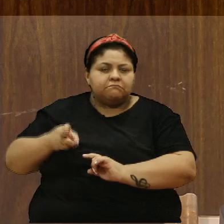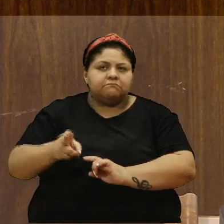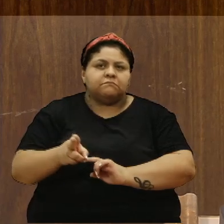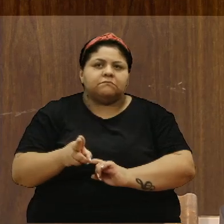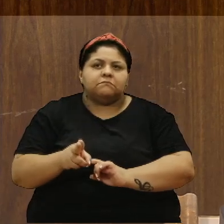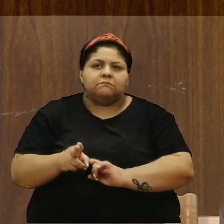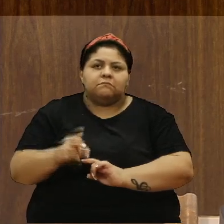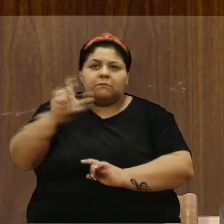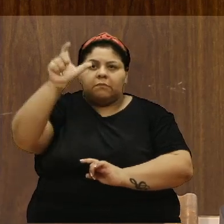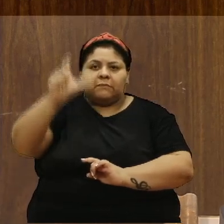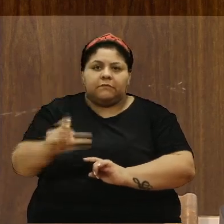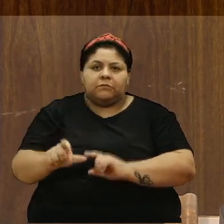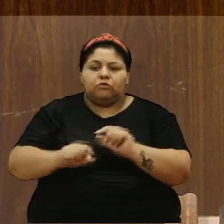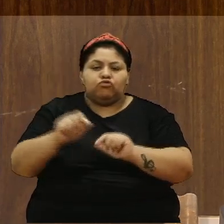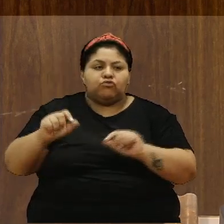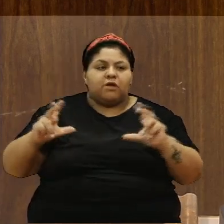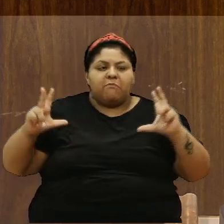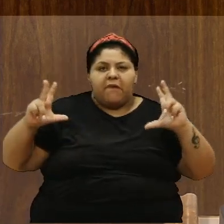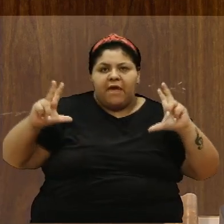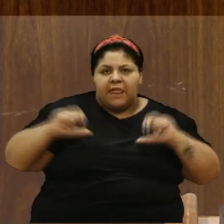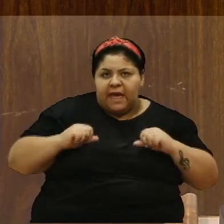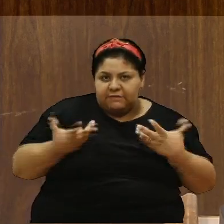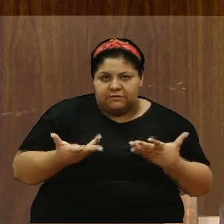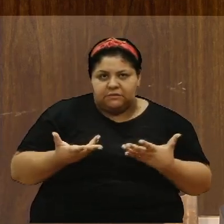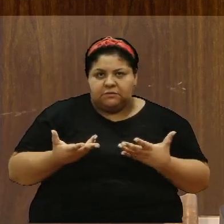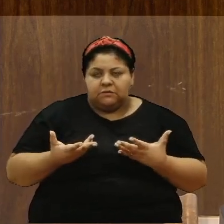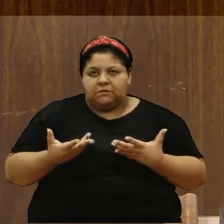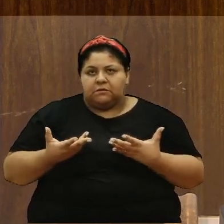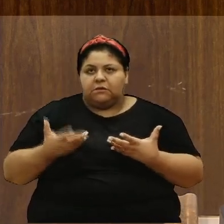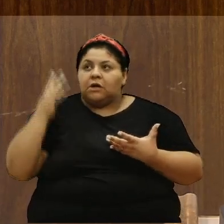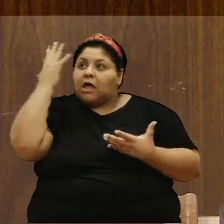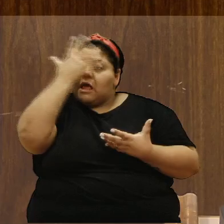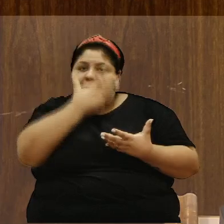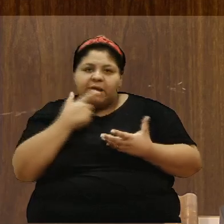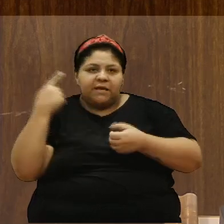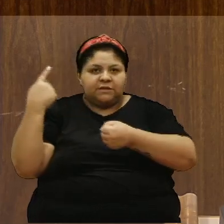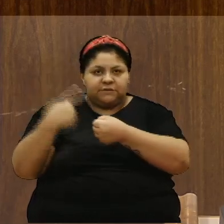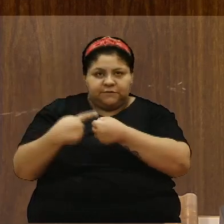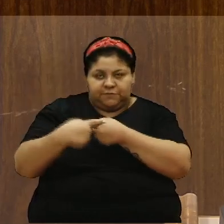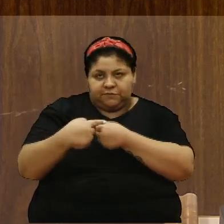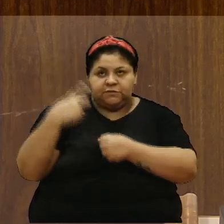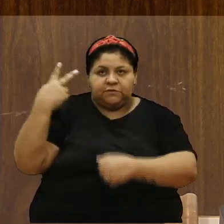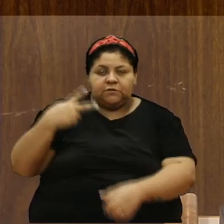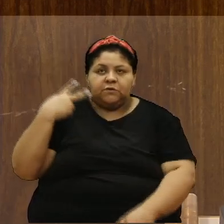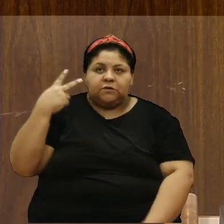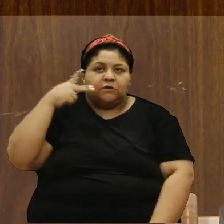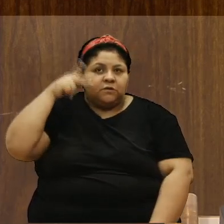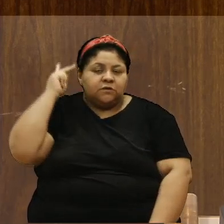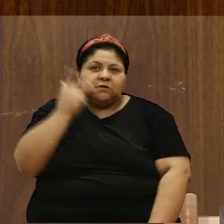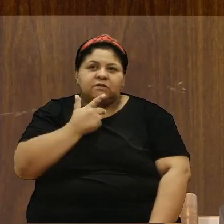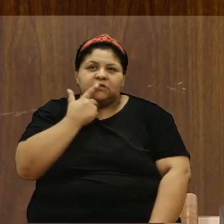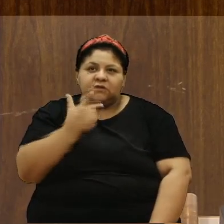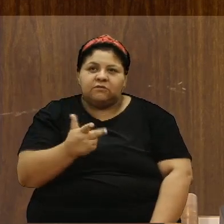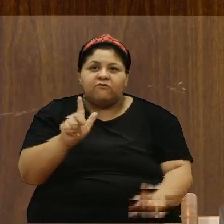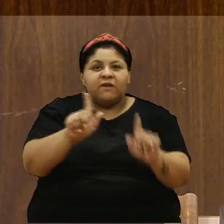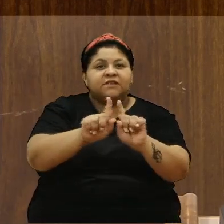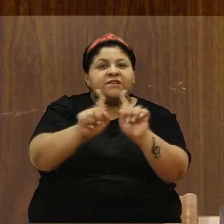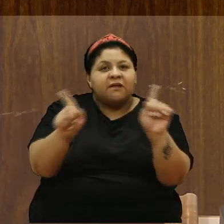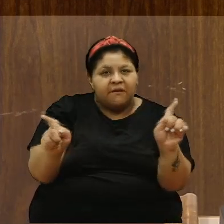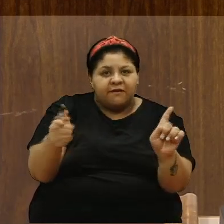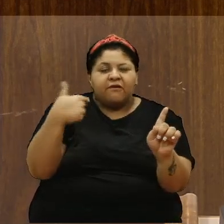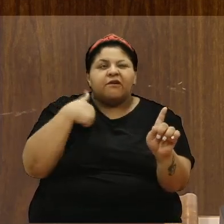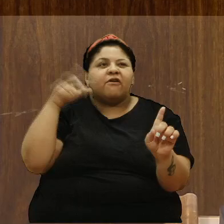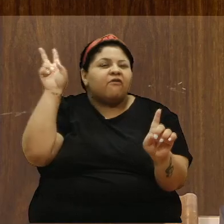aquém do que merece e do que é a beleza da nossa cidade. Quando o vereador Iago fala de Gramado,